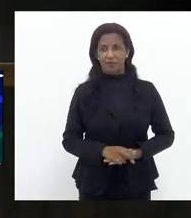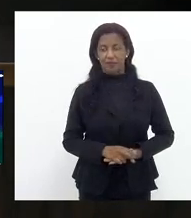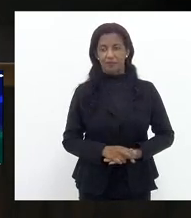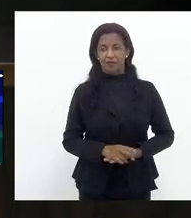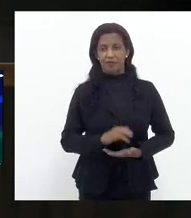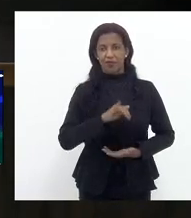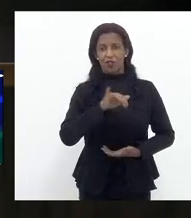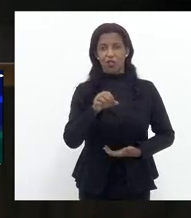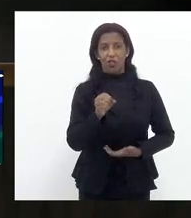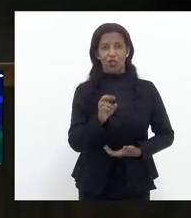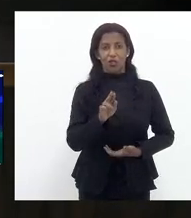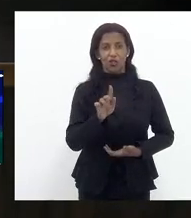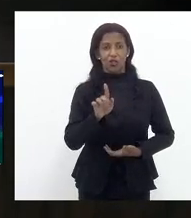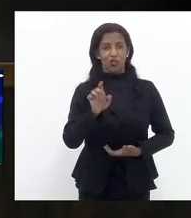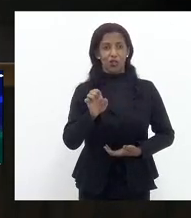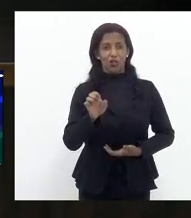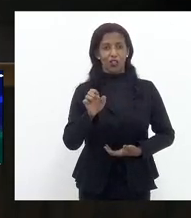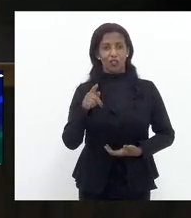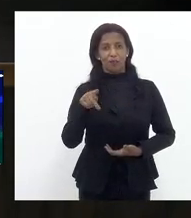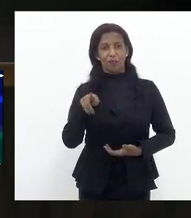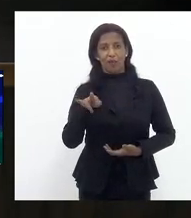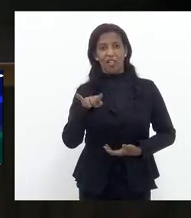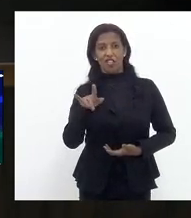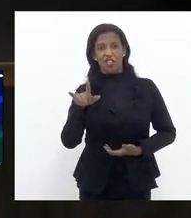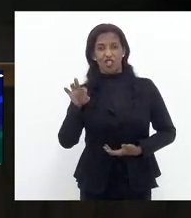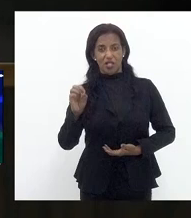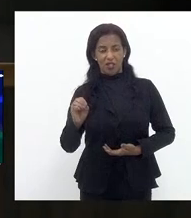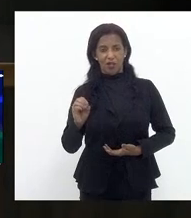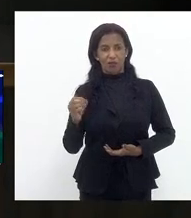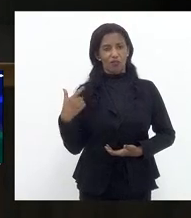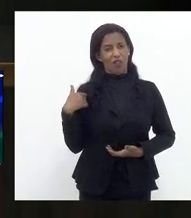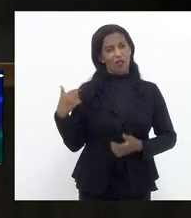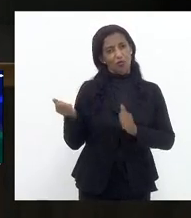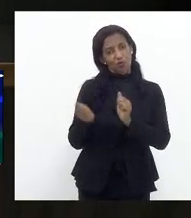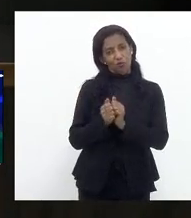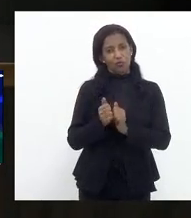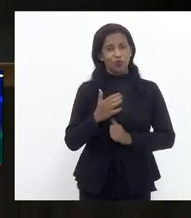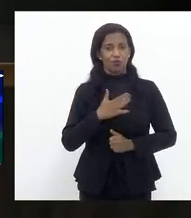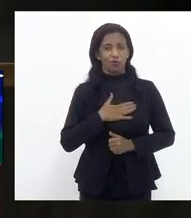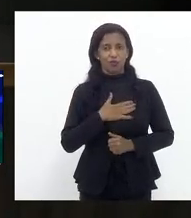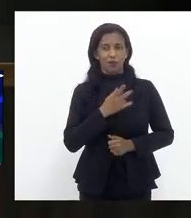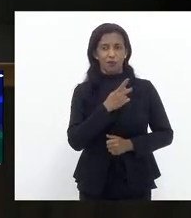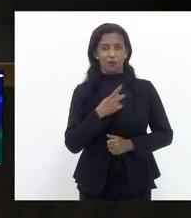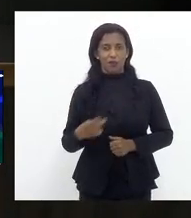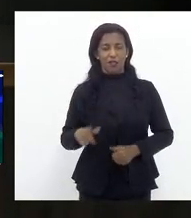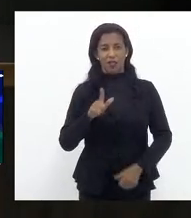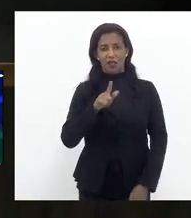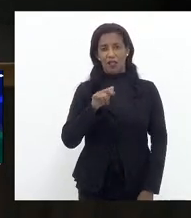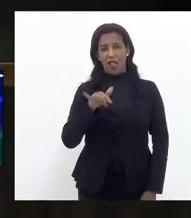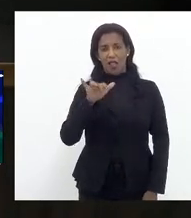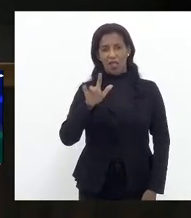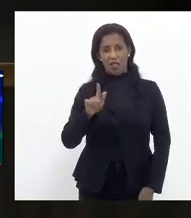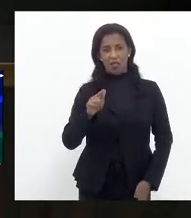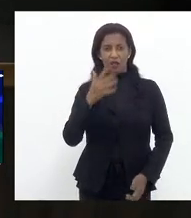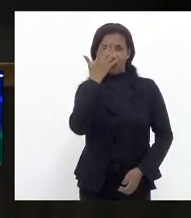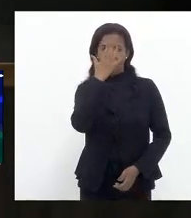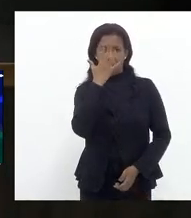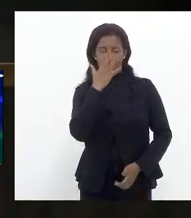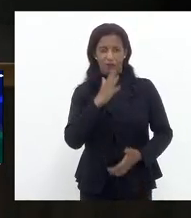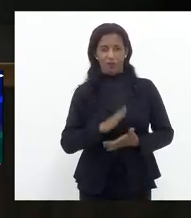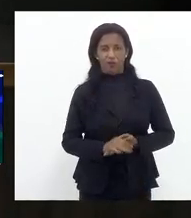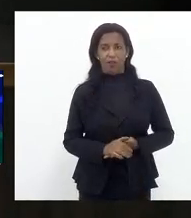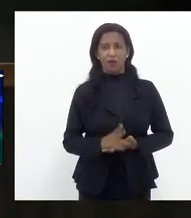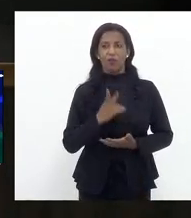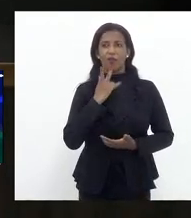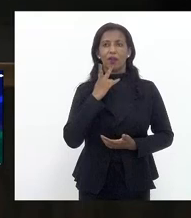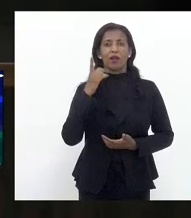do Jorge Perligeiro, que está conosco, esteve comigo há pouco, presidente da Liga da Escola de Samba. Dizer